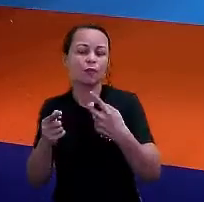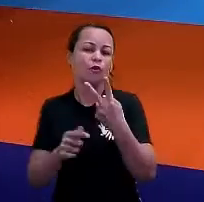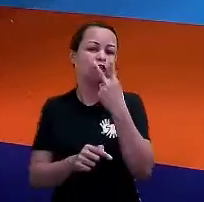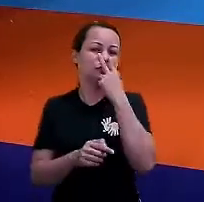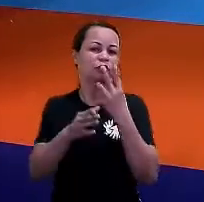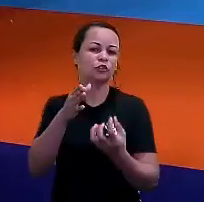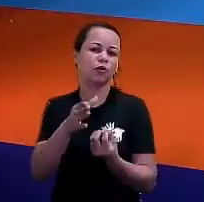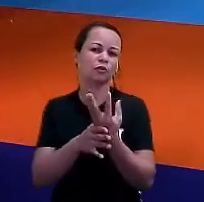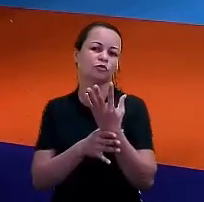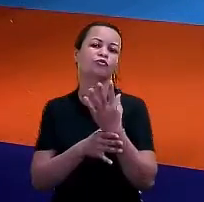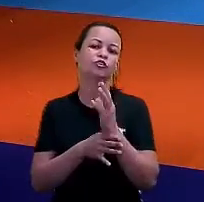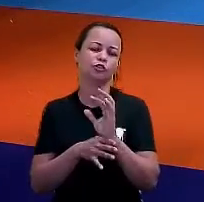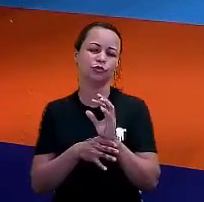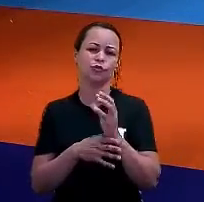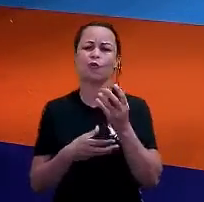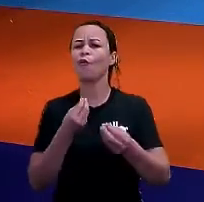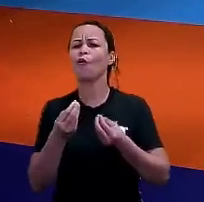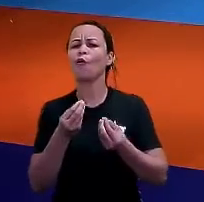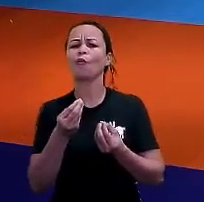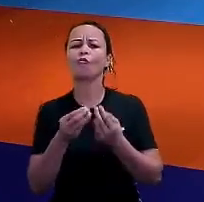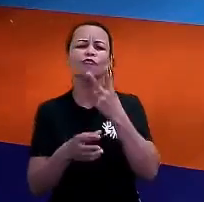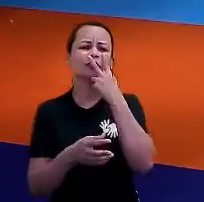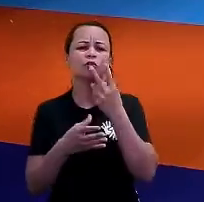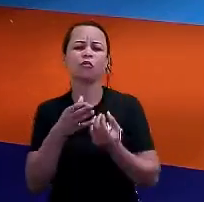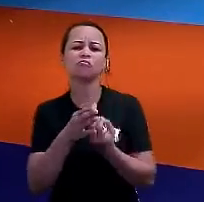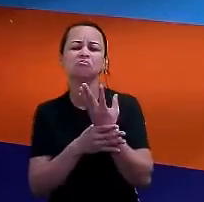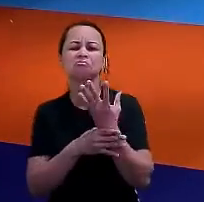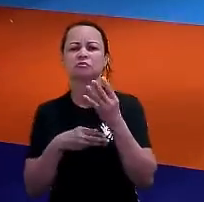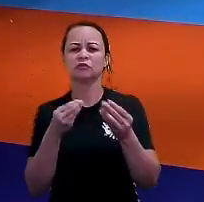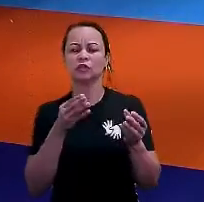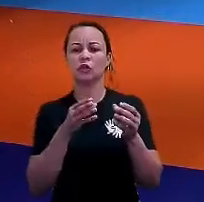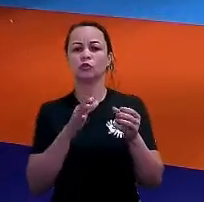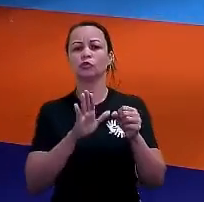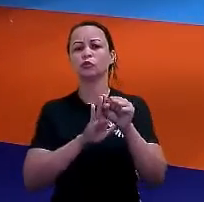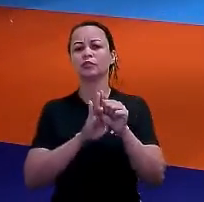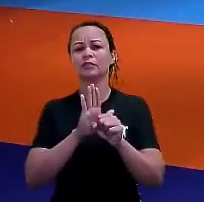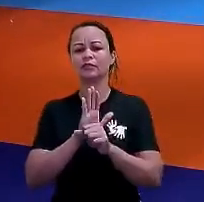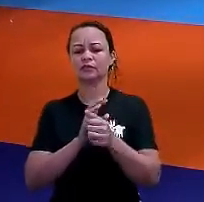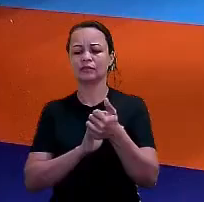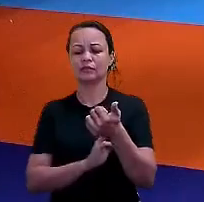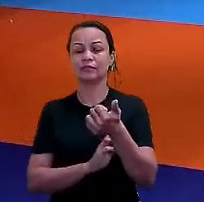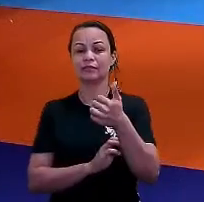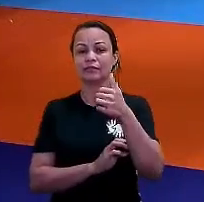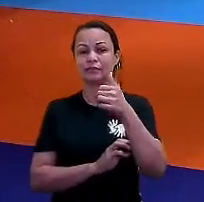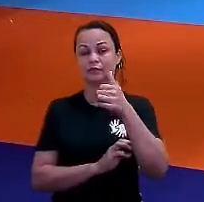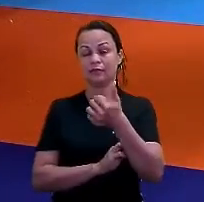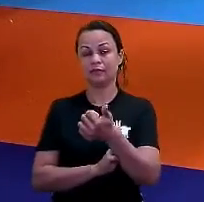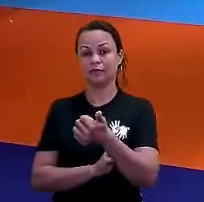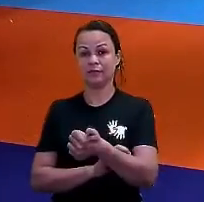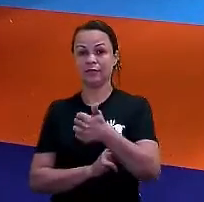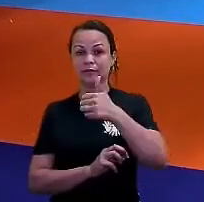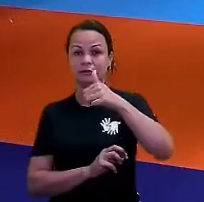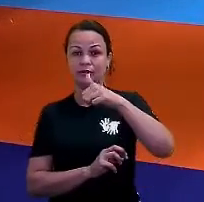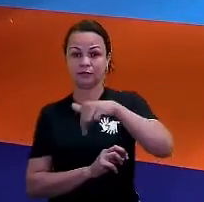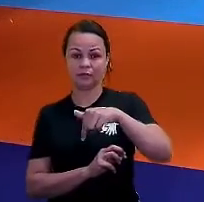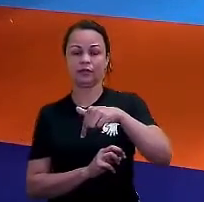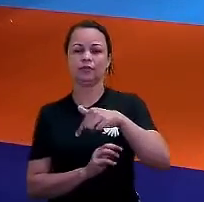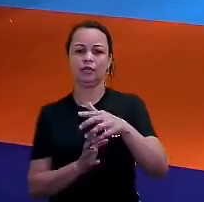surgisse. E quando é que ela surge? Ela surge lá no século XVII, a partir de